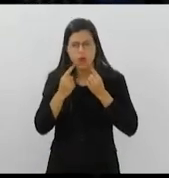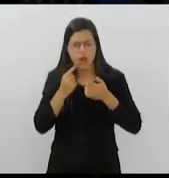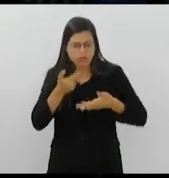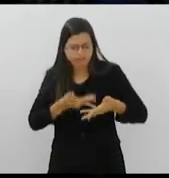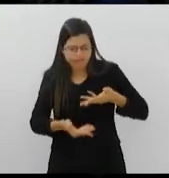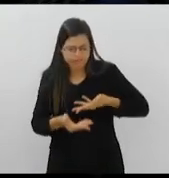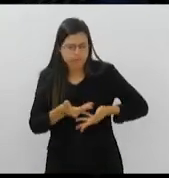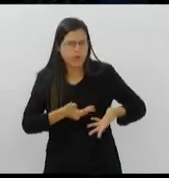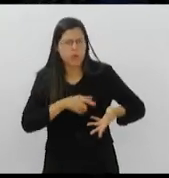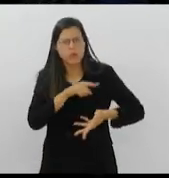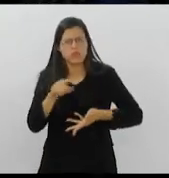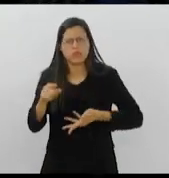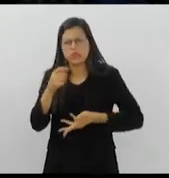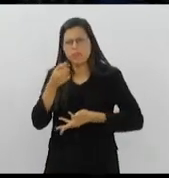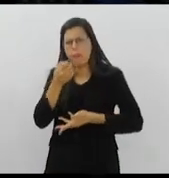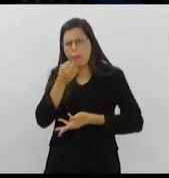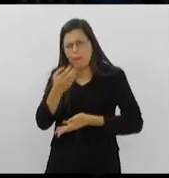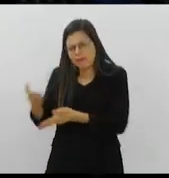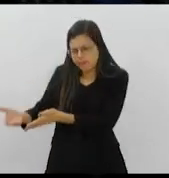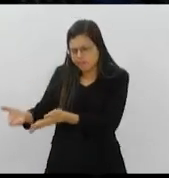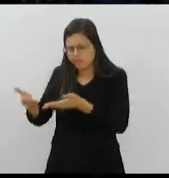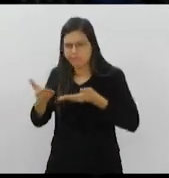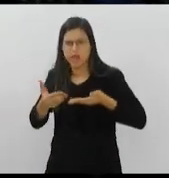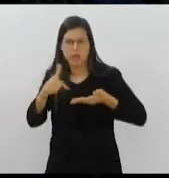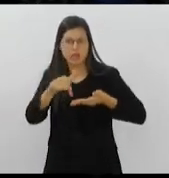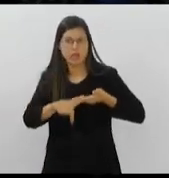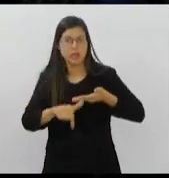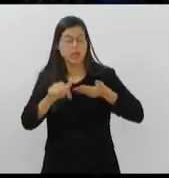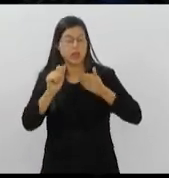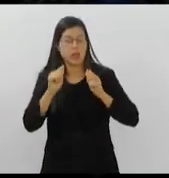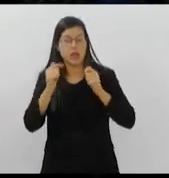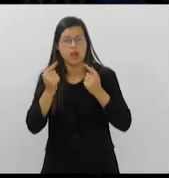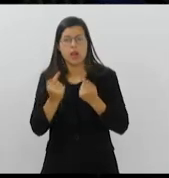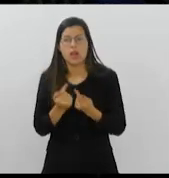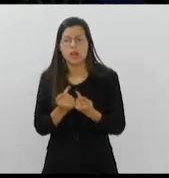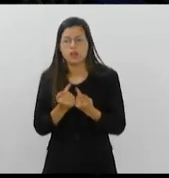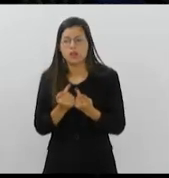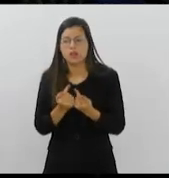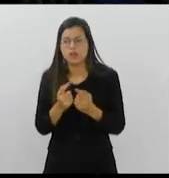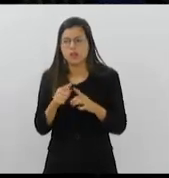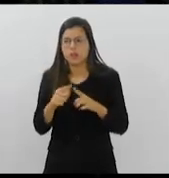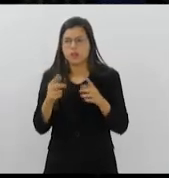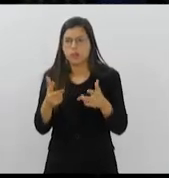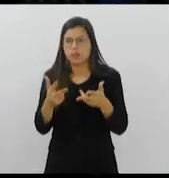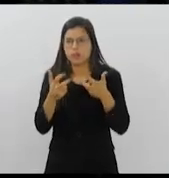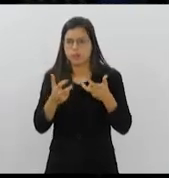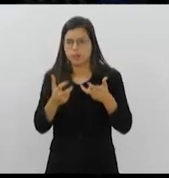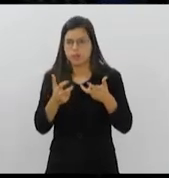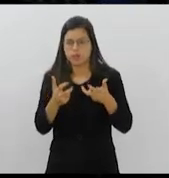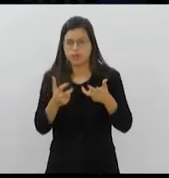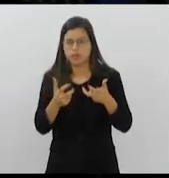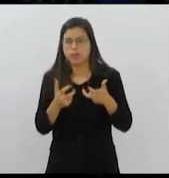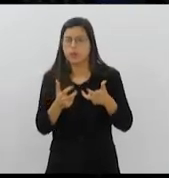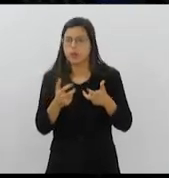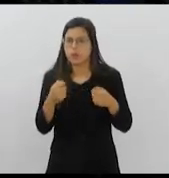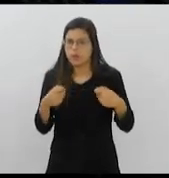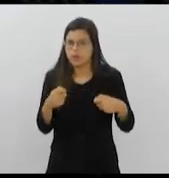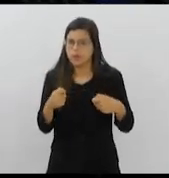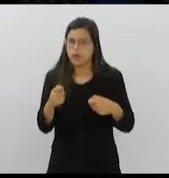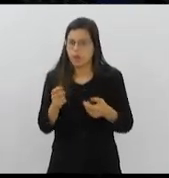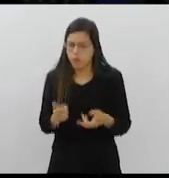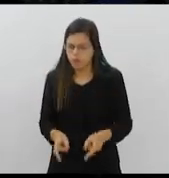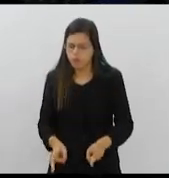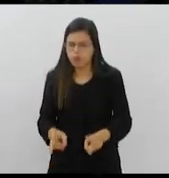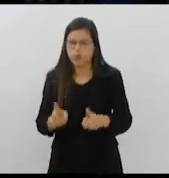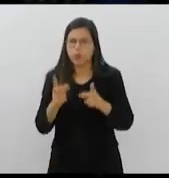bem recebidos aqui, mas também eu vejo que é manter esse canal de diálogo na